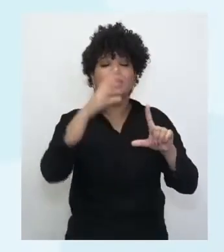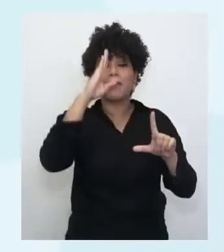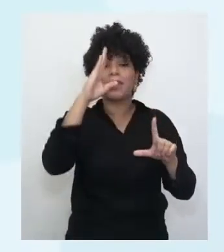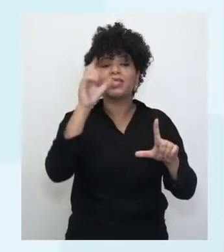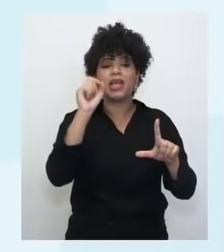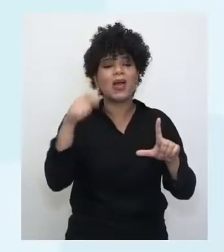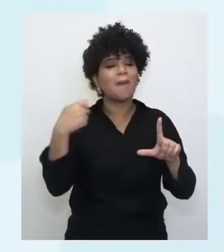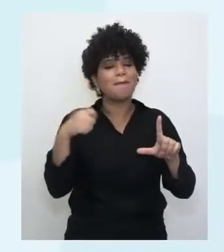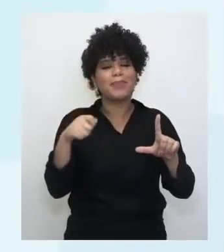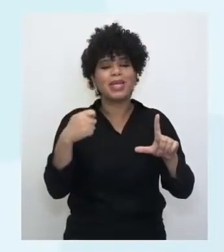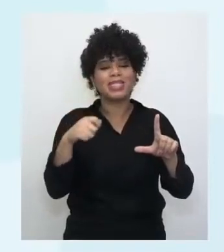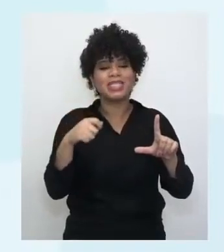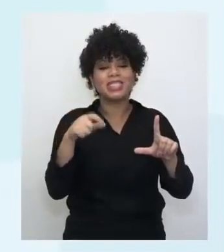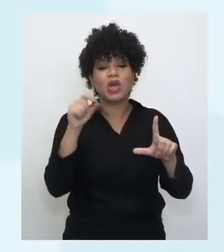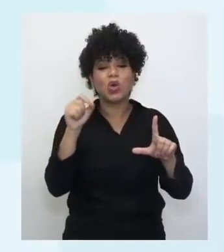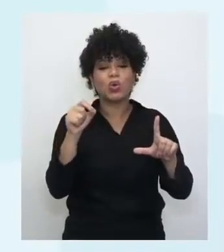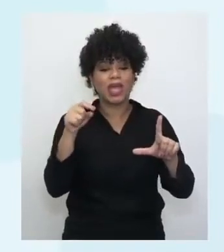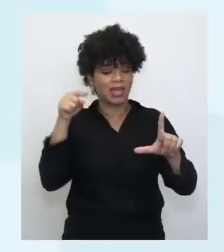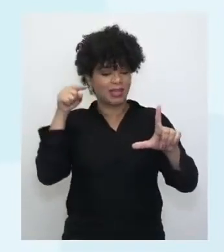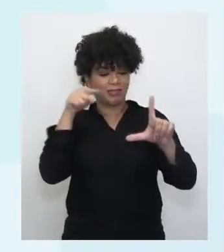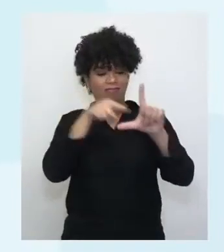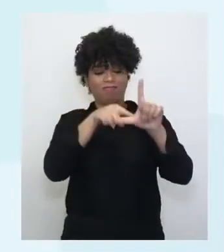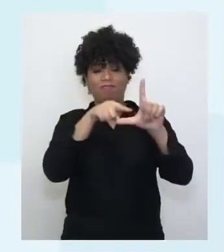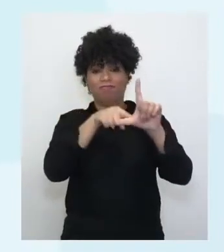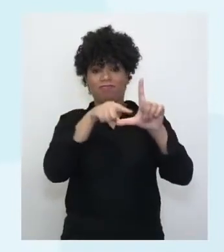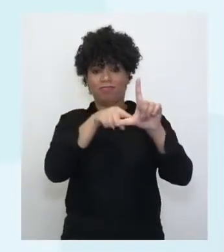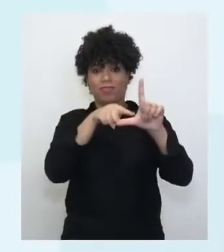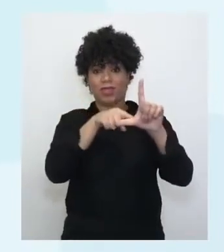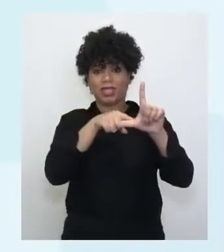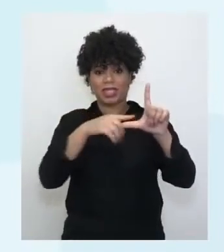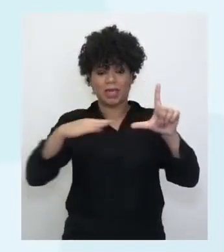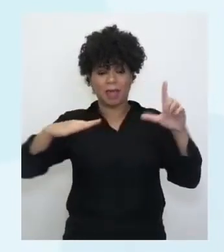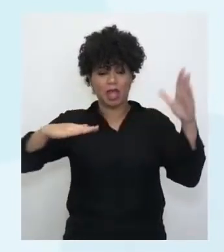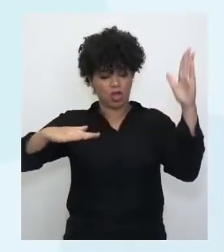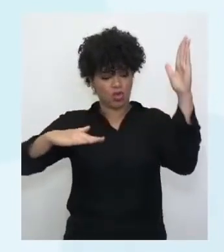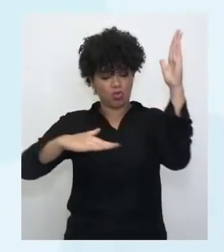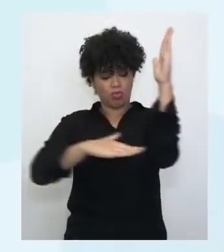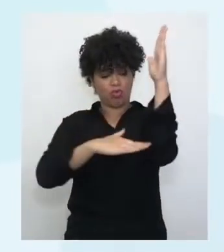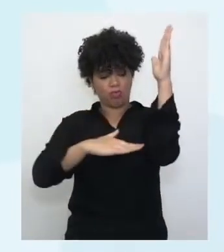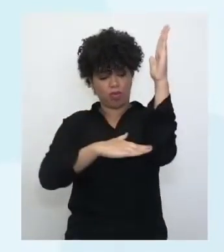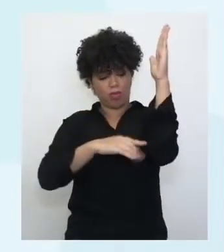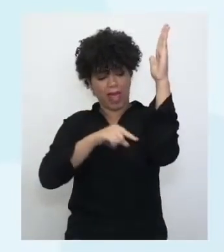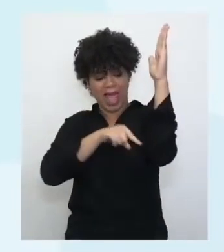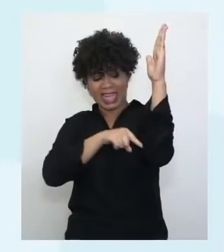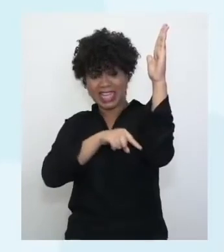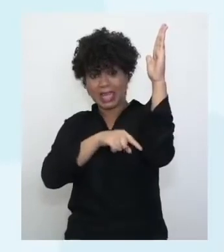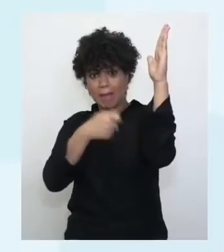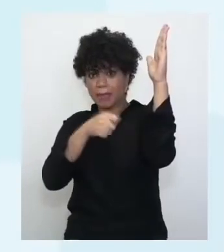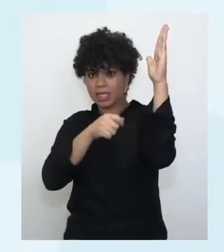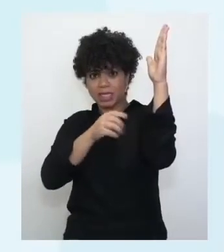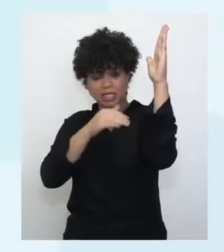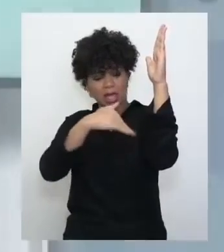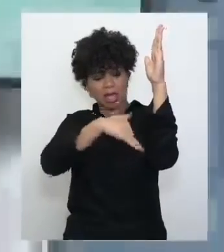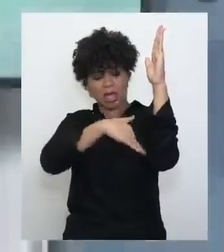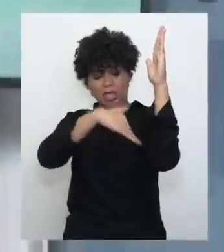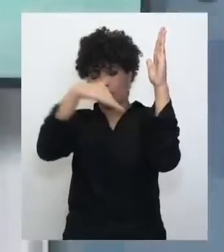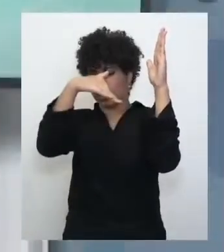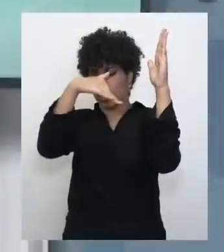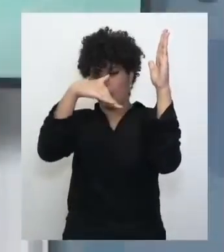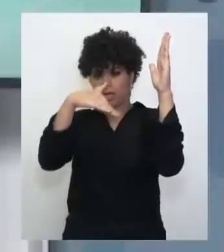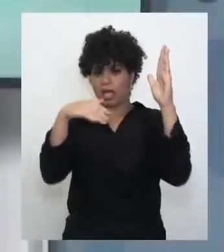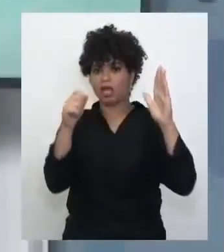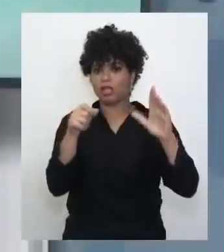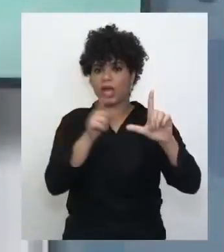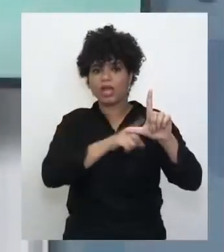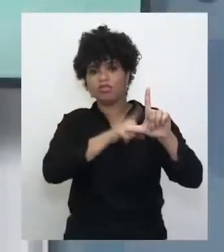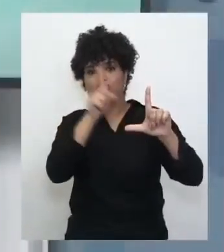passa lá no encontro dos eixos, ou seja, na origem. Ah, então toda vez que eu vejo uma reta inclinada, pode ser subindo,